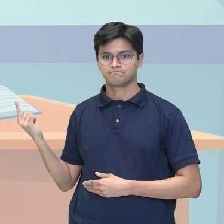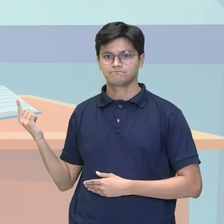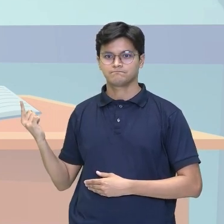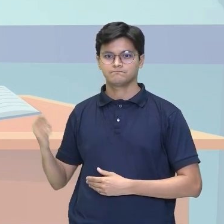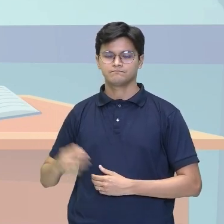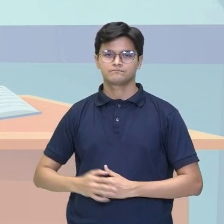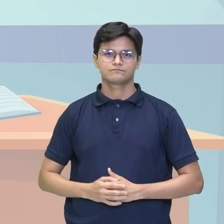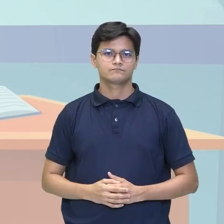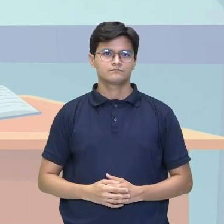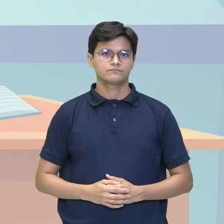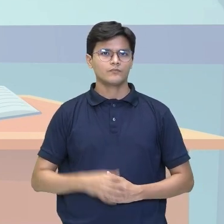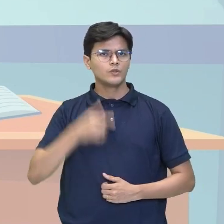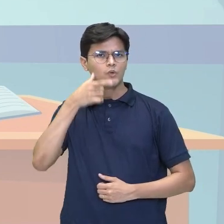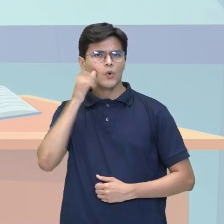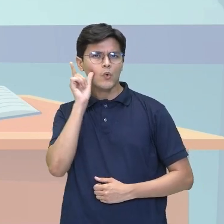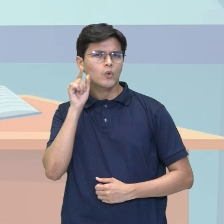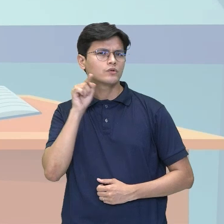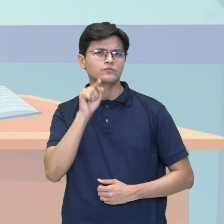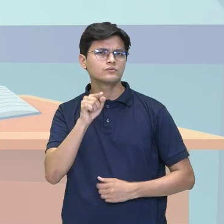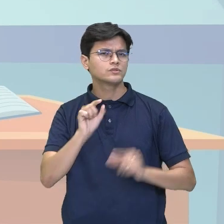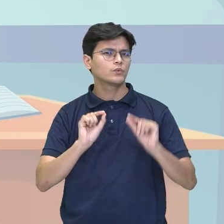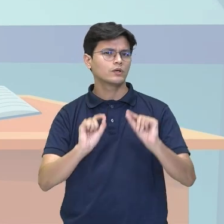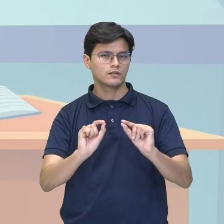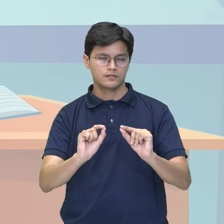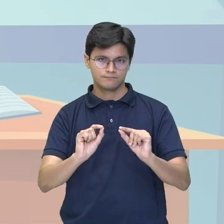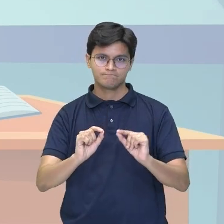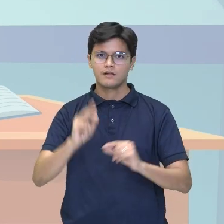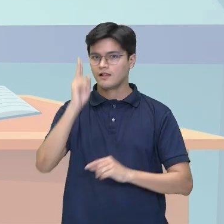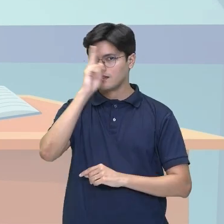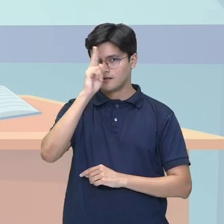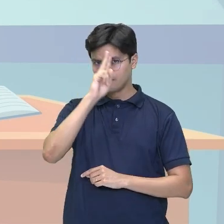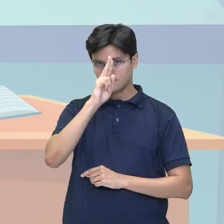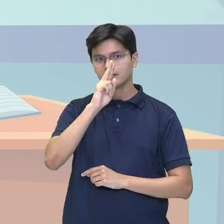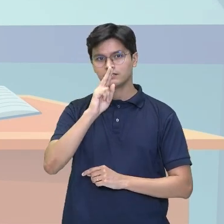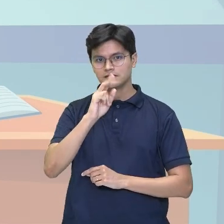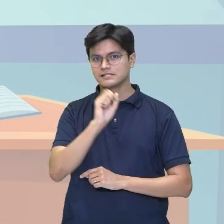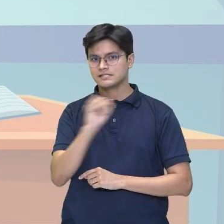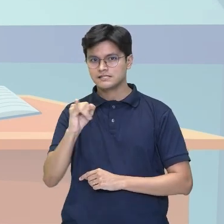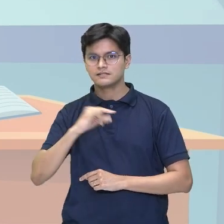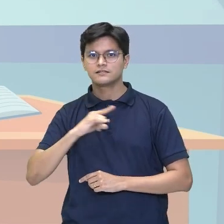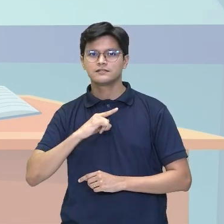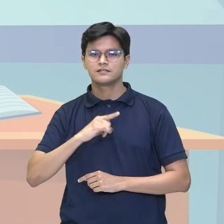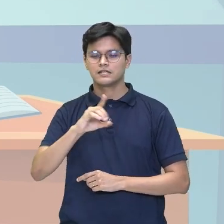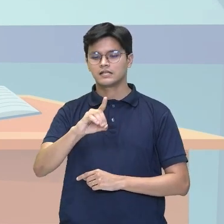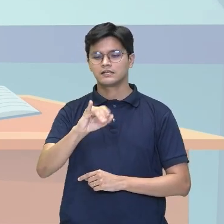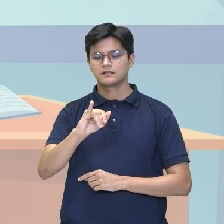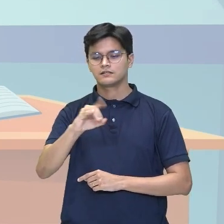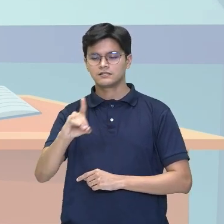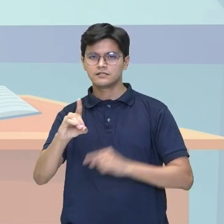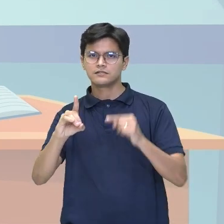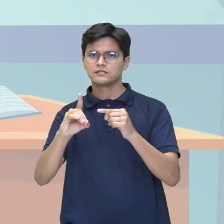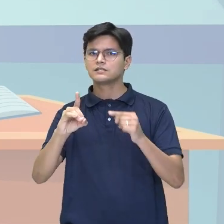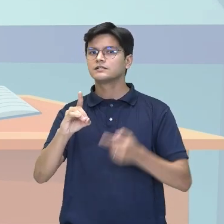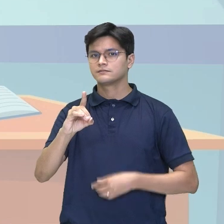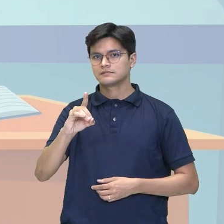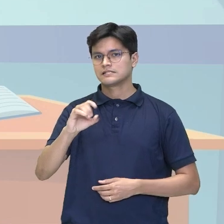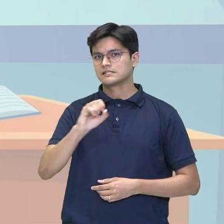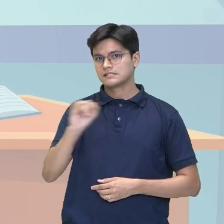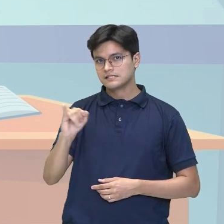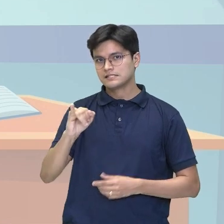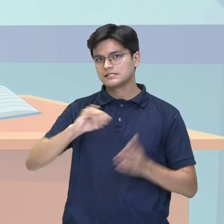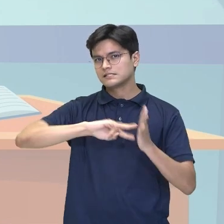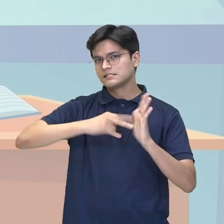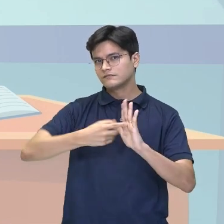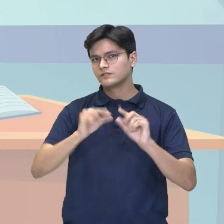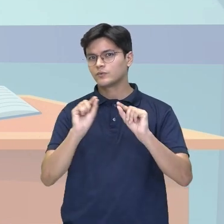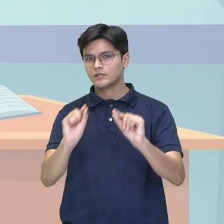você fez ontem? Lembrando que esse did, quando ele vem na pergunta, ele é o auxiliar, ele não é o